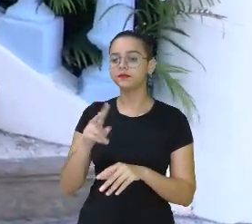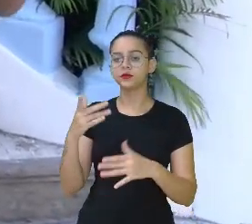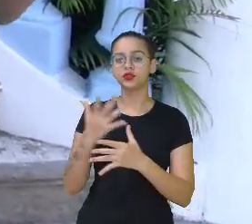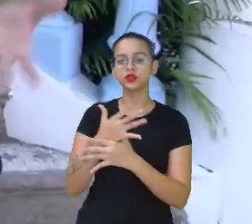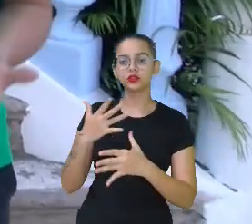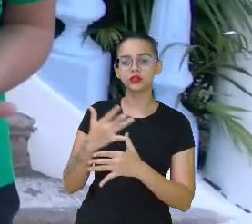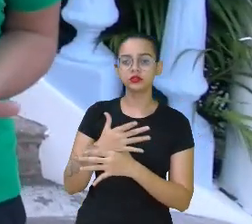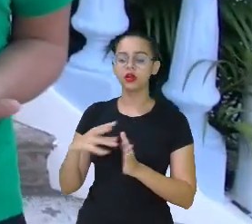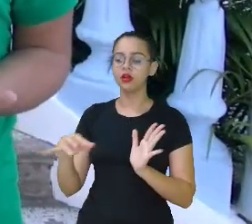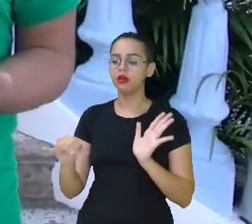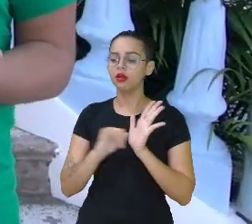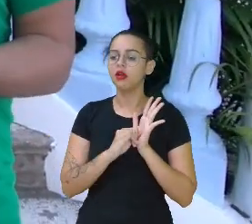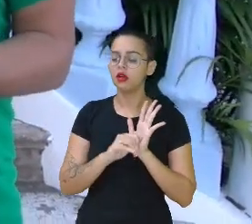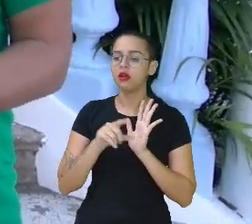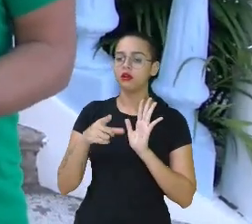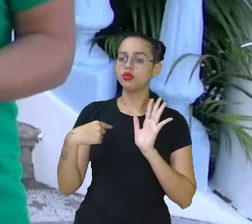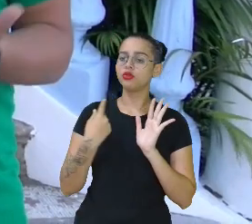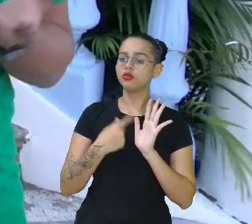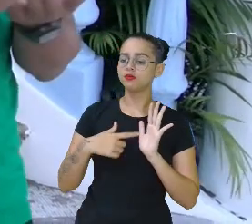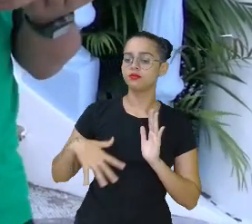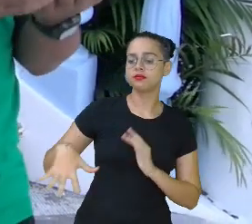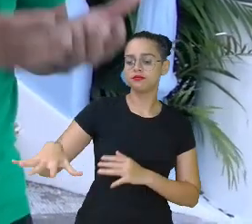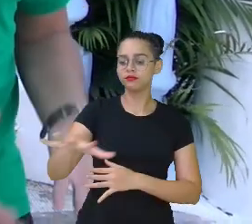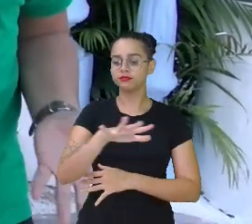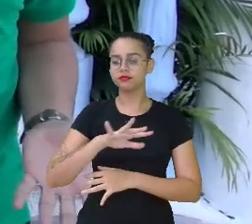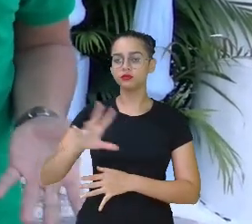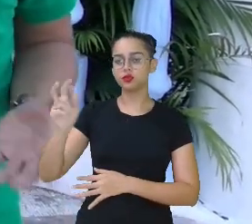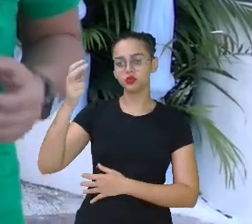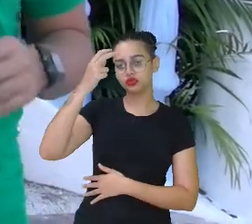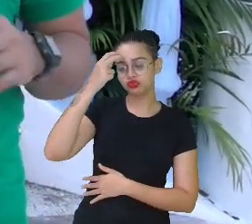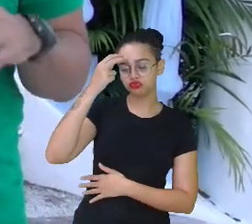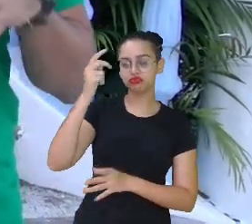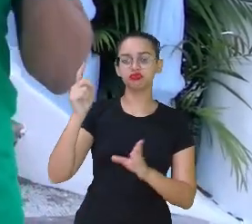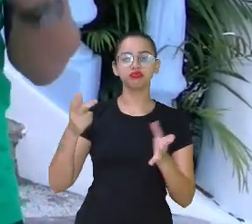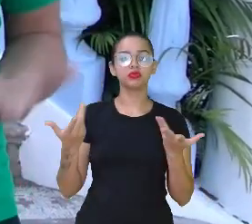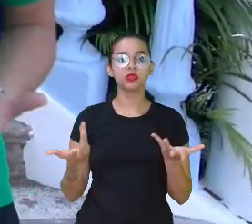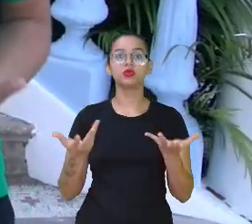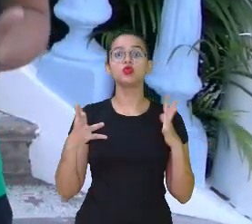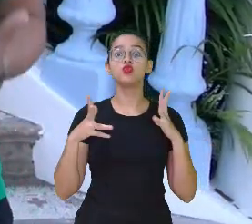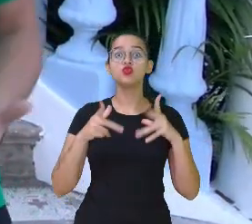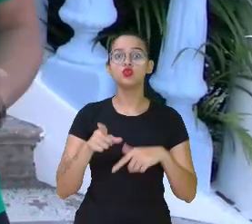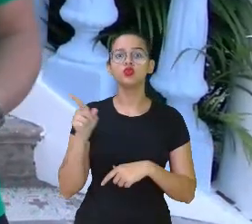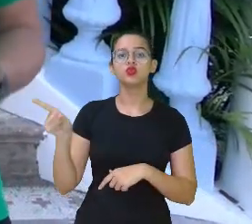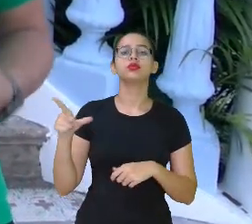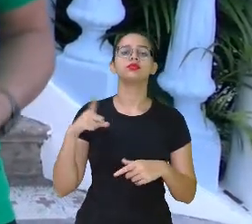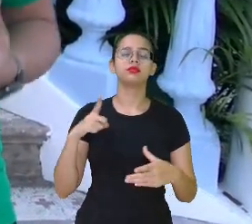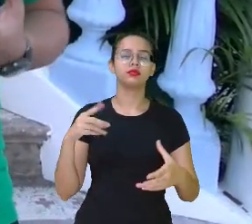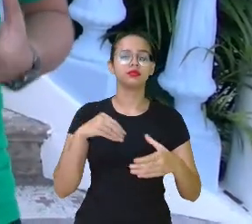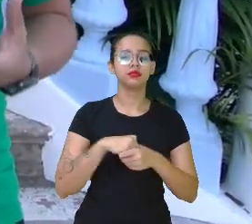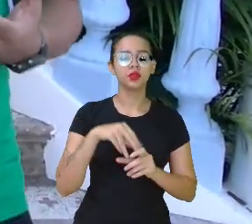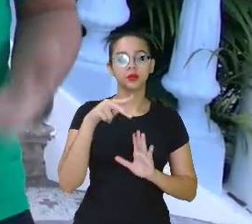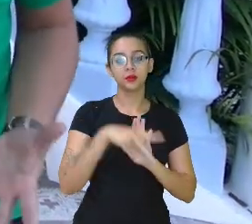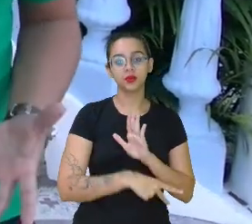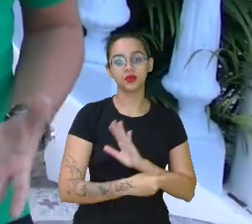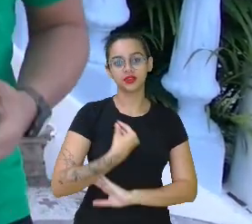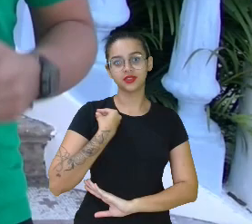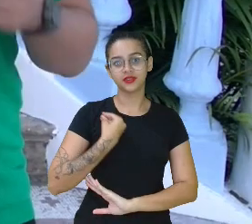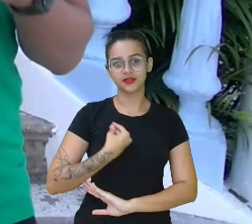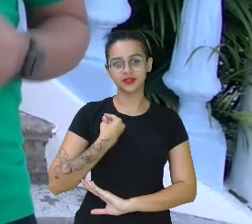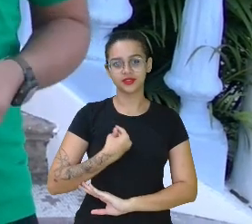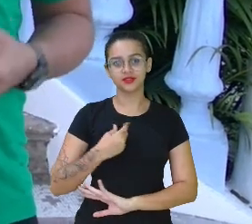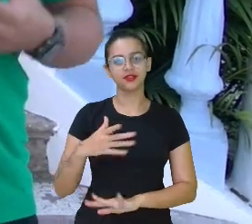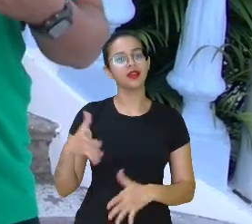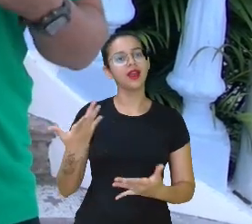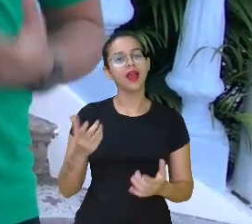nos identificarmos com o nosso ambiente, com a nossa cultura. Então, tudo isso faz parte de projeto de vida e